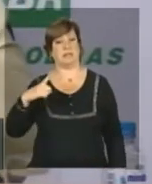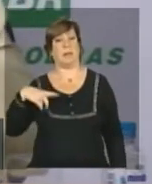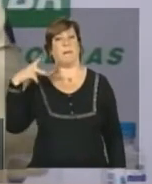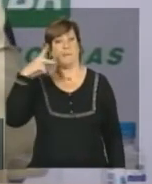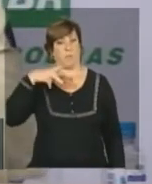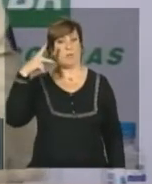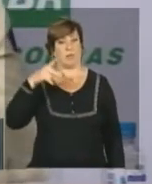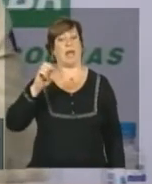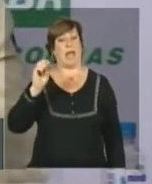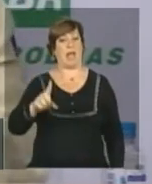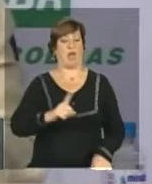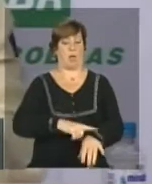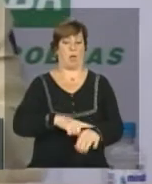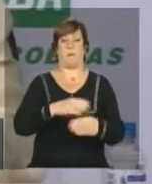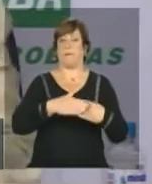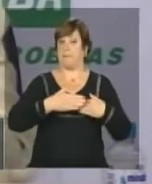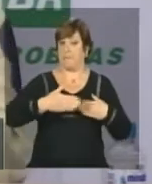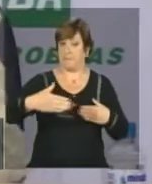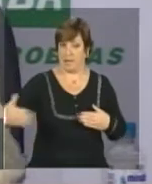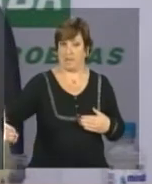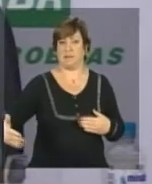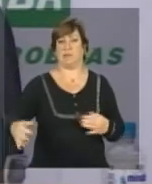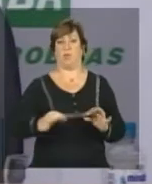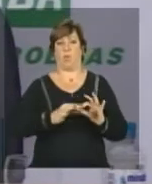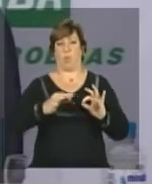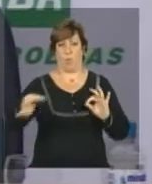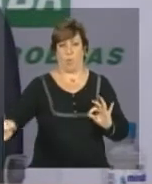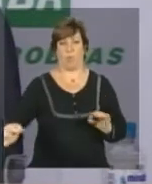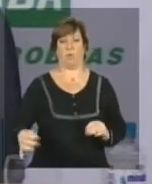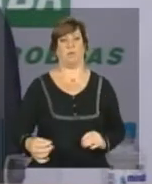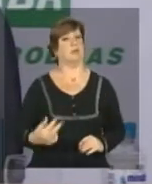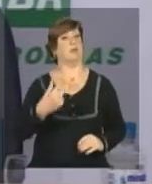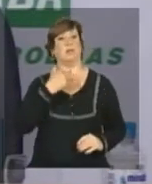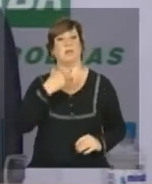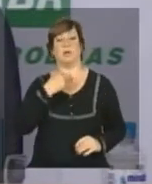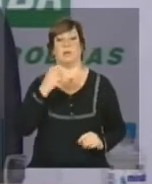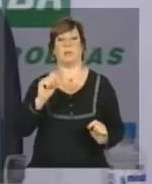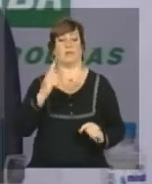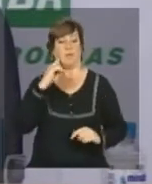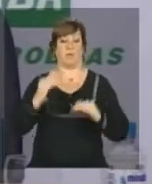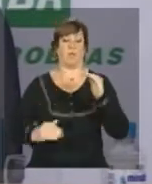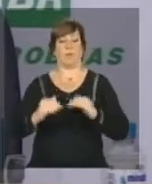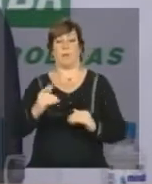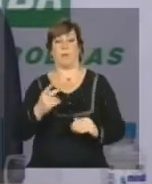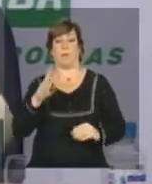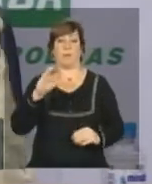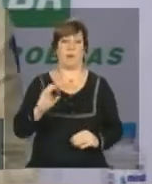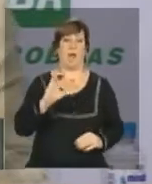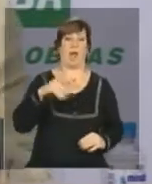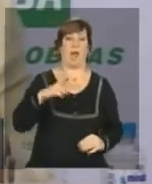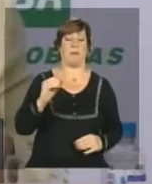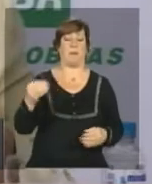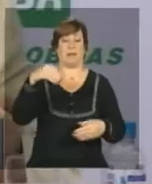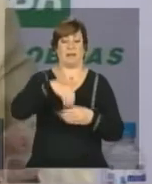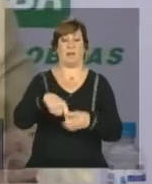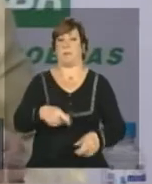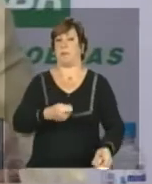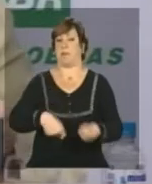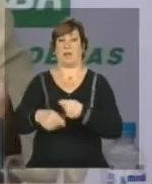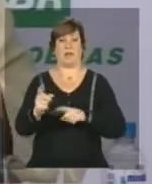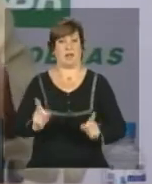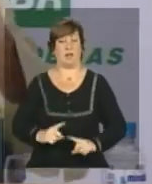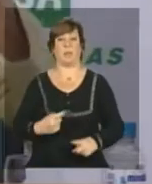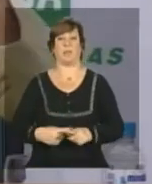é de longo prazo, não podemos passar volatilidade de preço de Brent, de câmbio, para dentro do mercado,